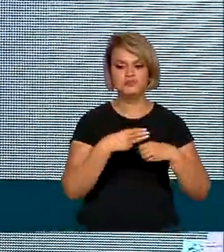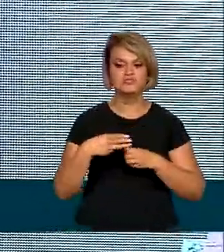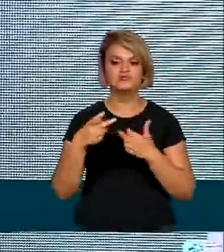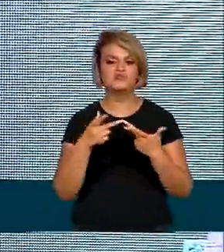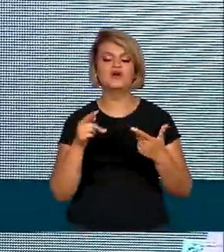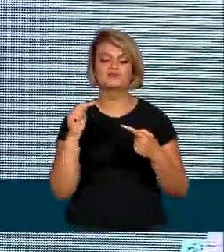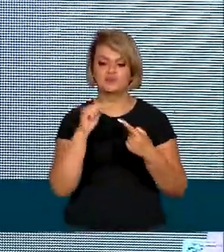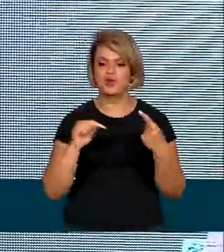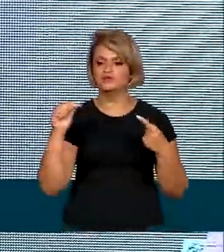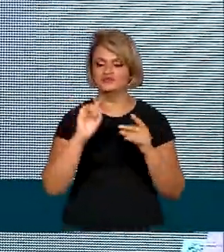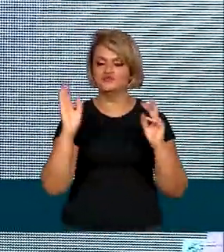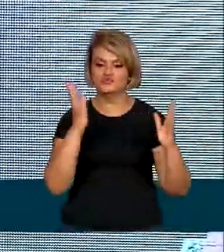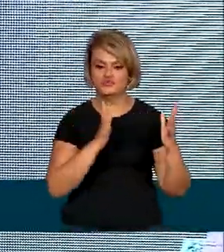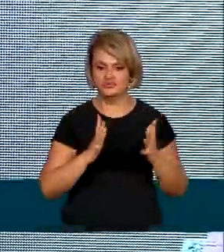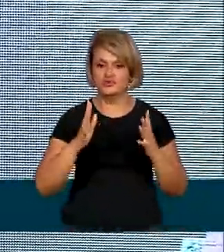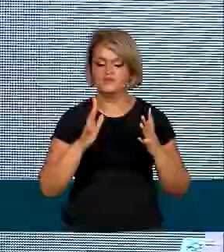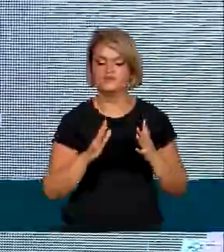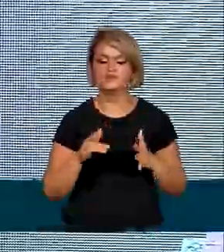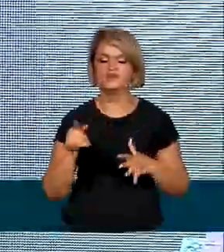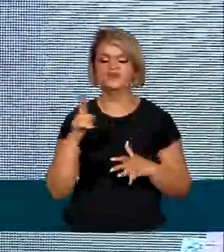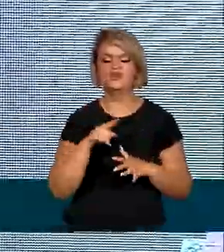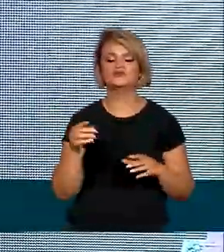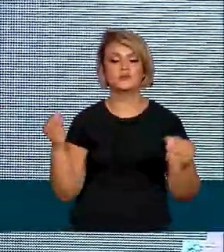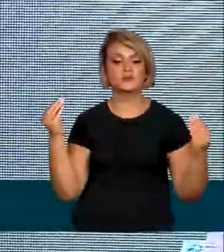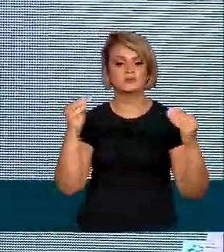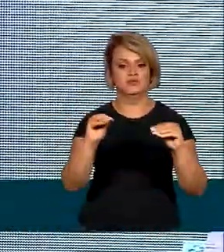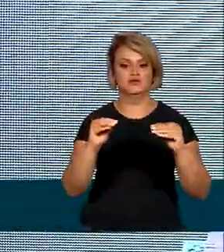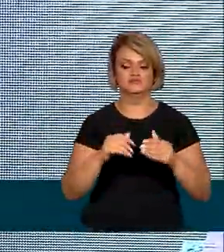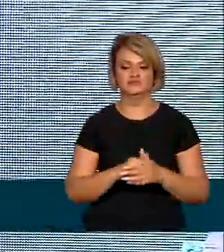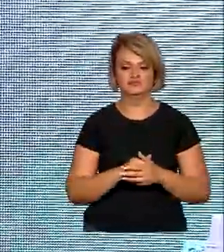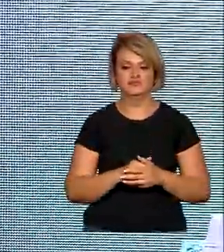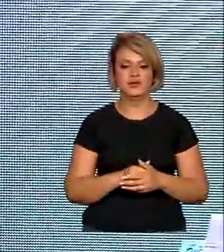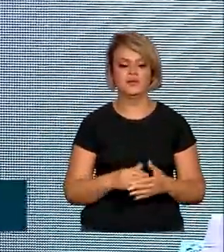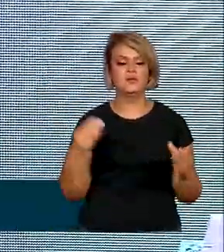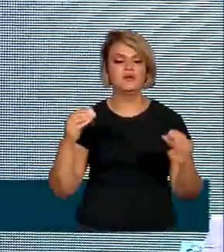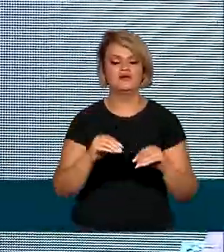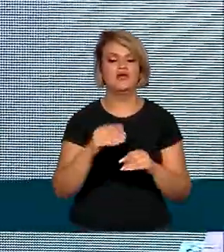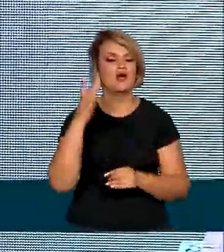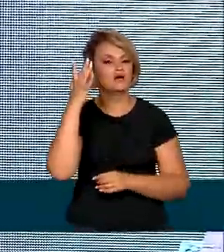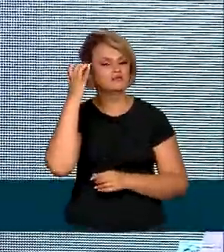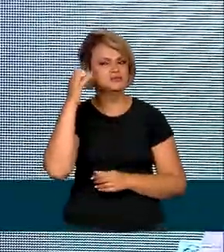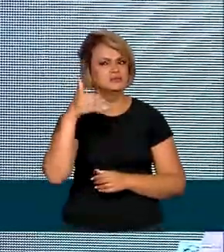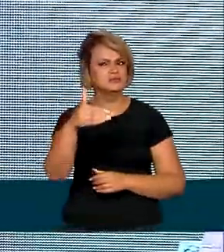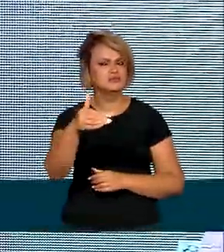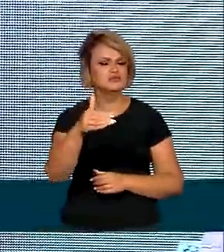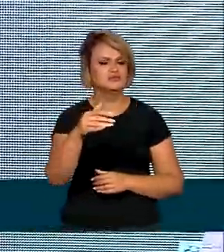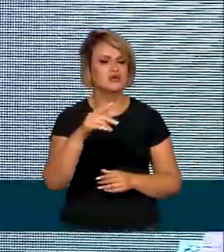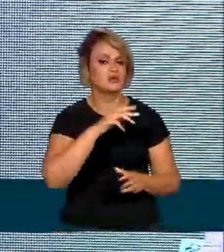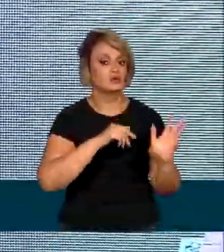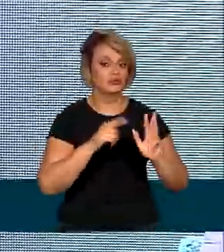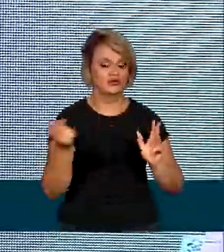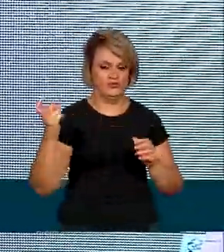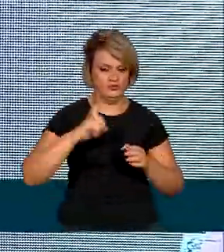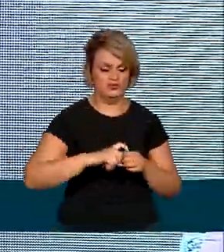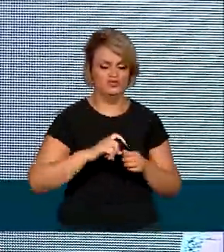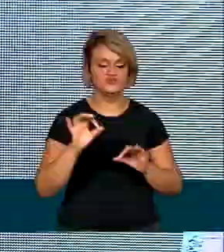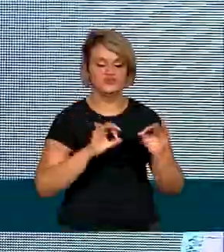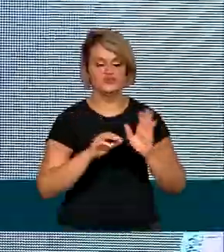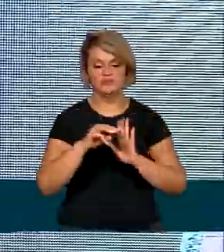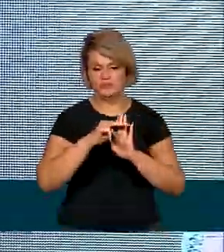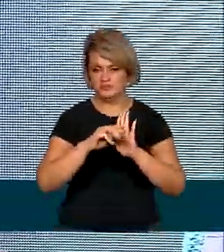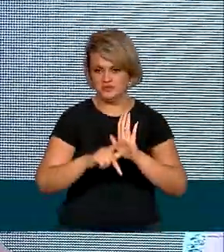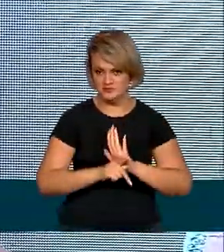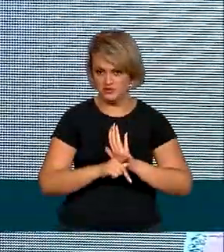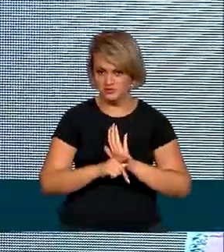atualizado essa condição nós estaremos publicando nos próximos dias depois do retorno do Presidente o MP